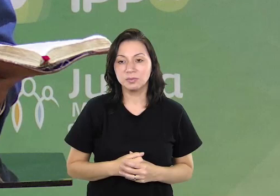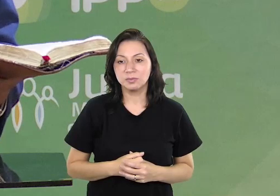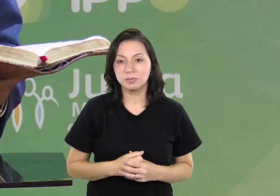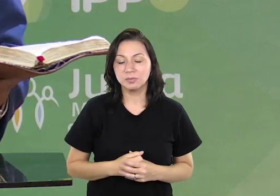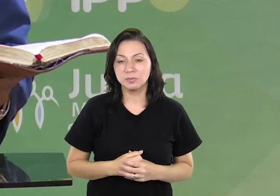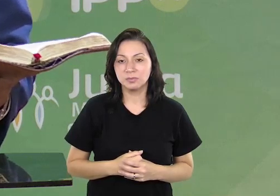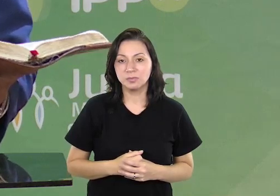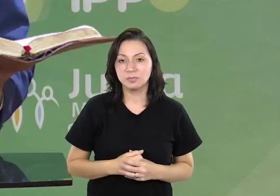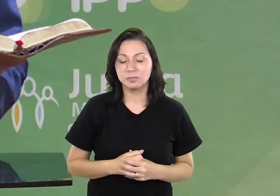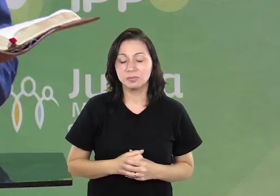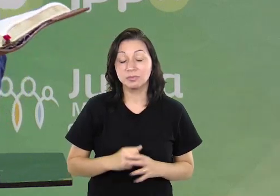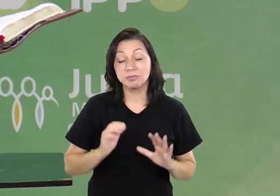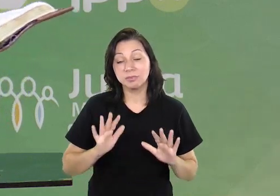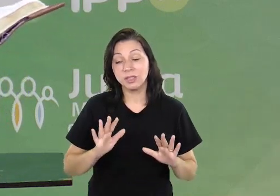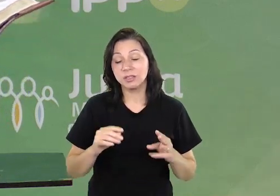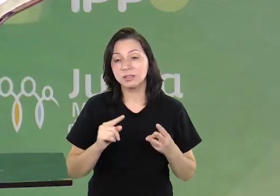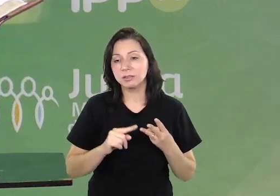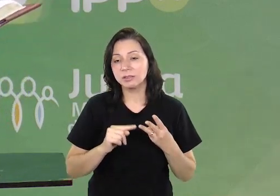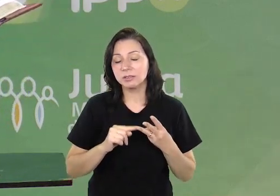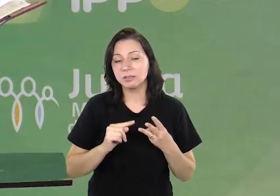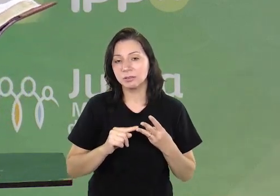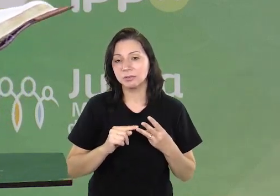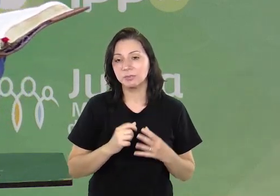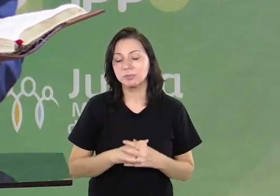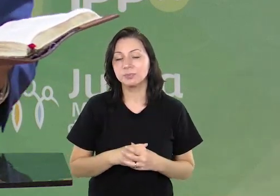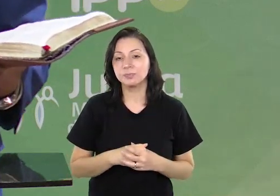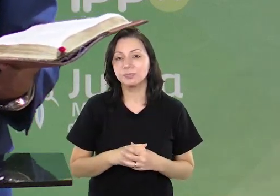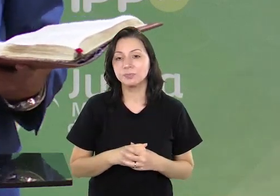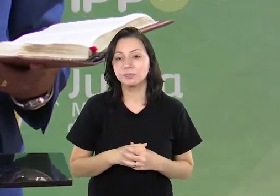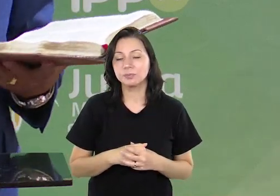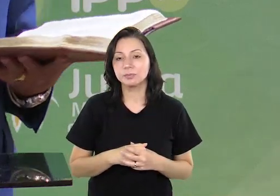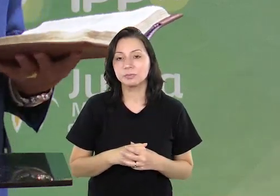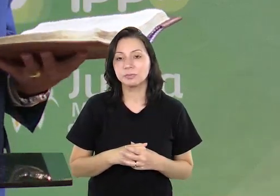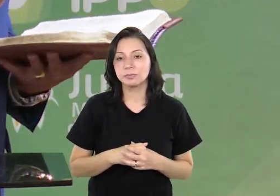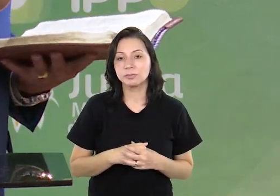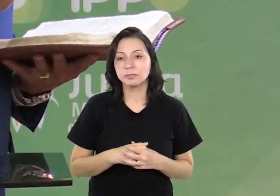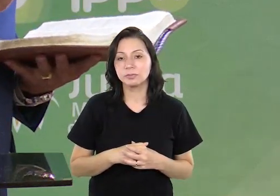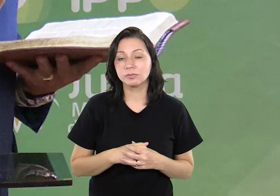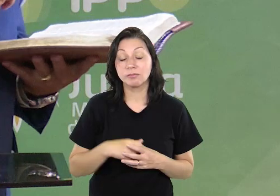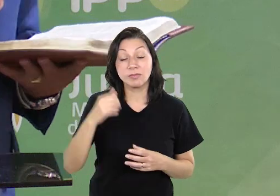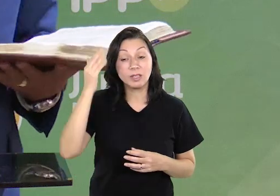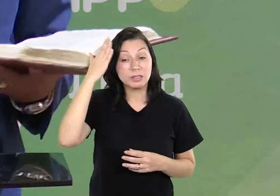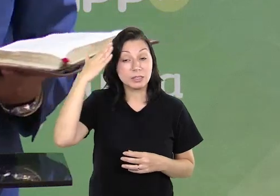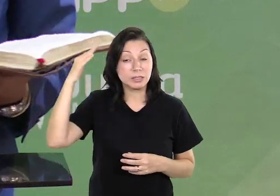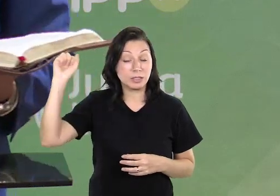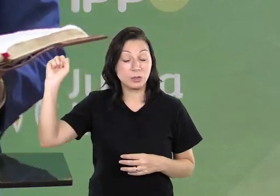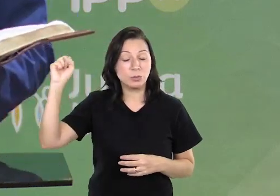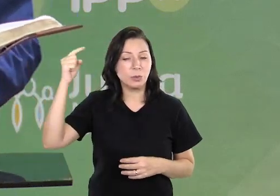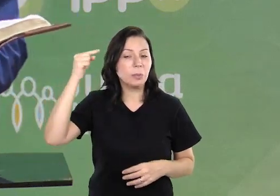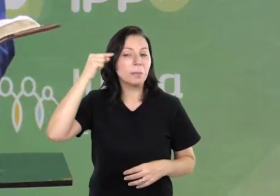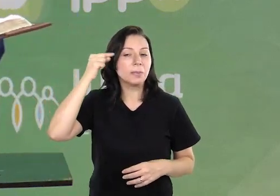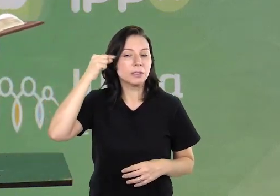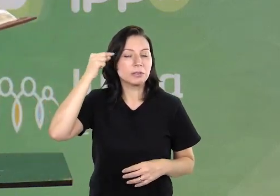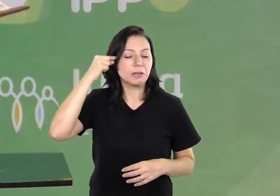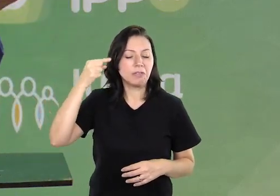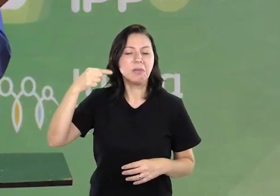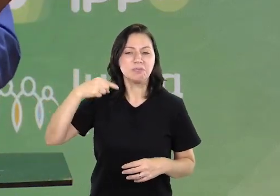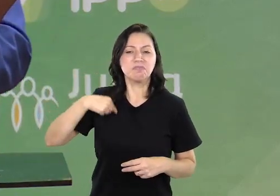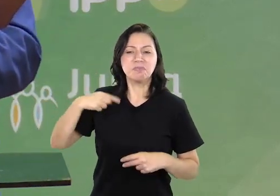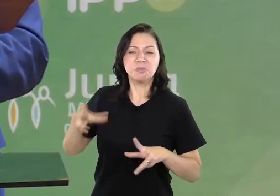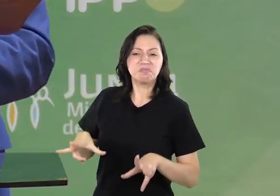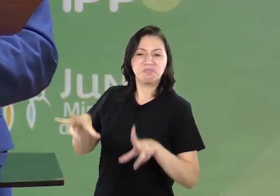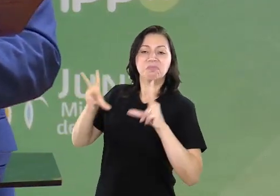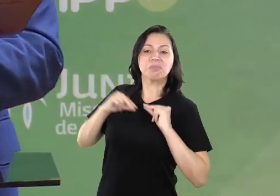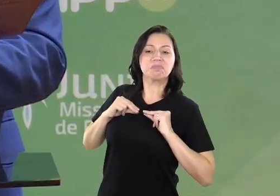mas em terceiro lugar Ele viveu sobre a ilusão do alto merecimento veja você comigo